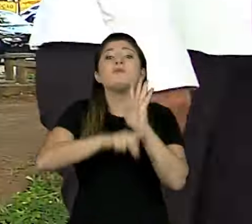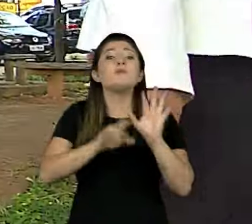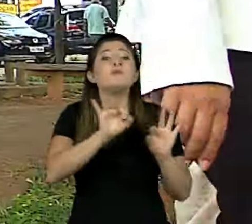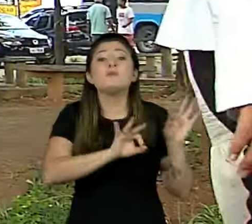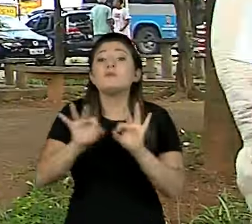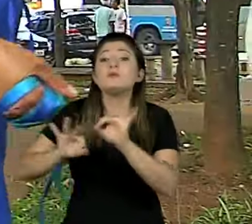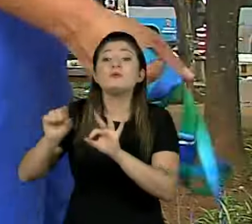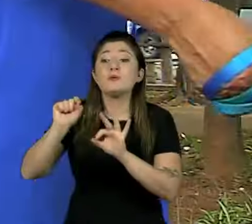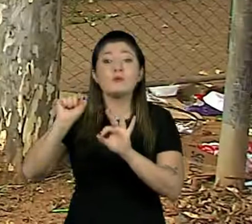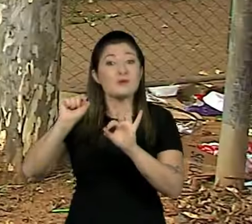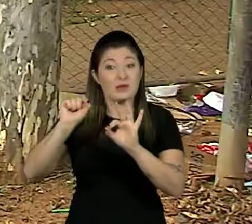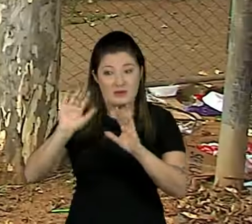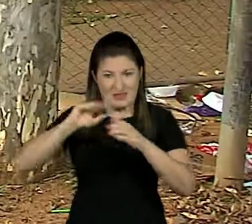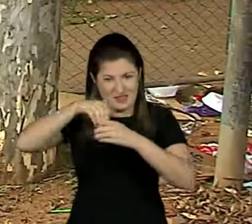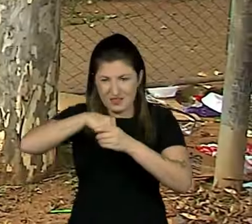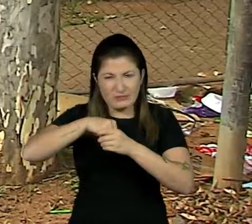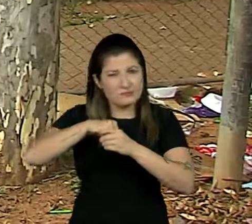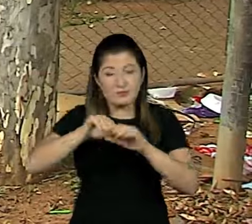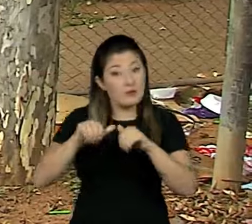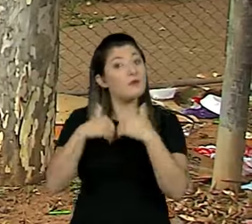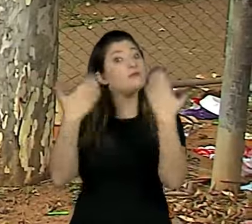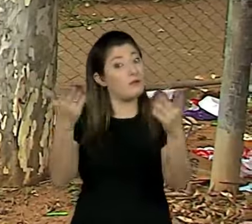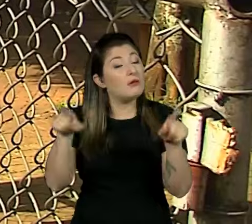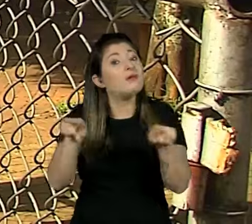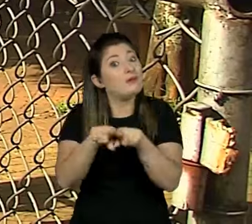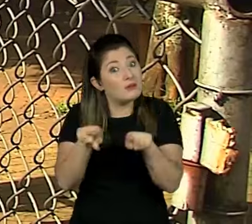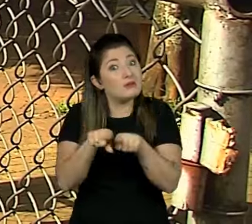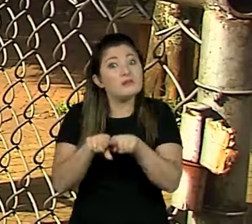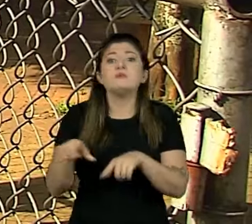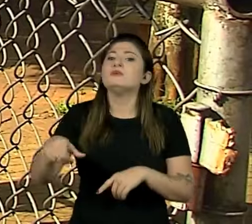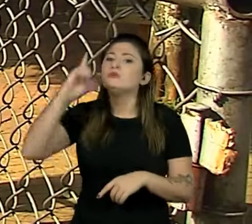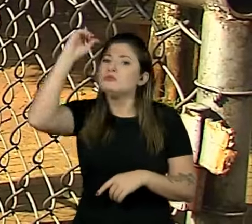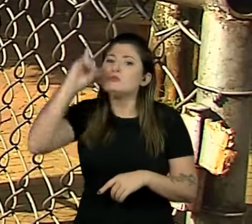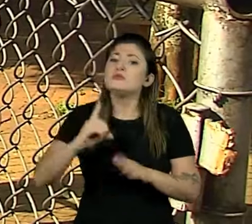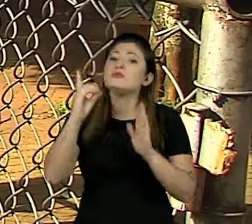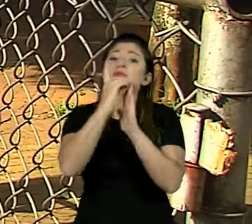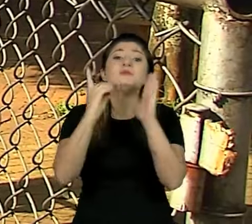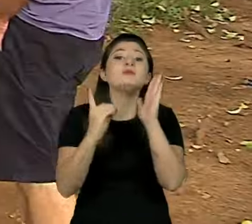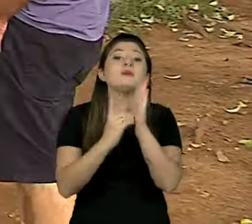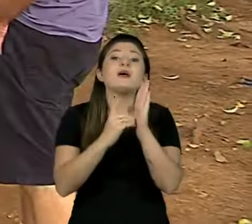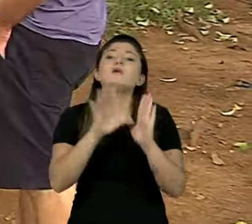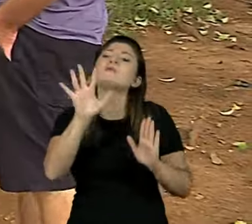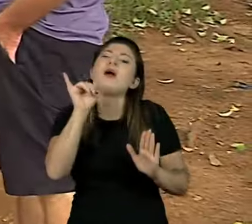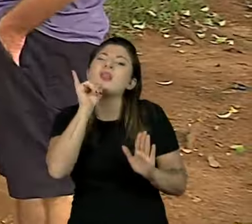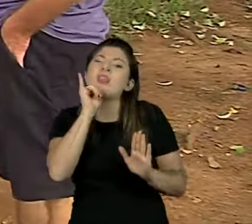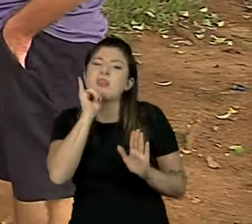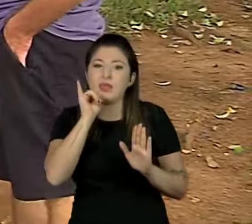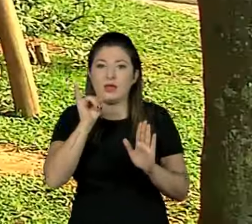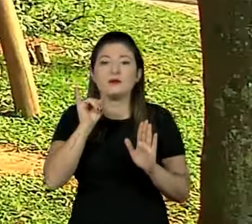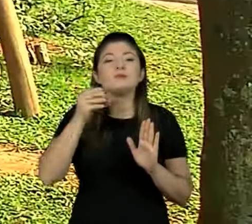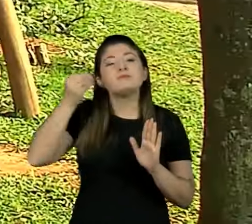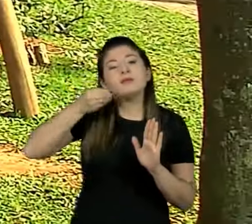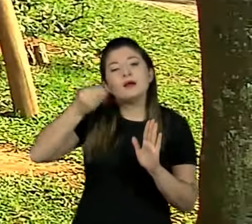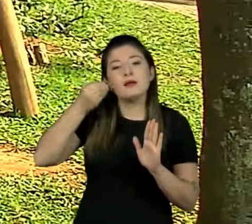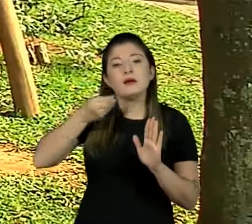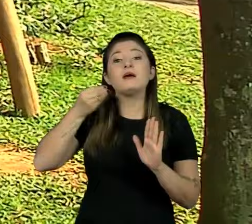da escola. Sim, ela teve direito a um decreto e solicitou melhorias em uma praça vizinha. Queríamos